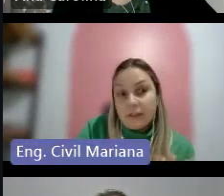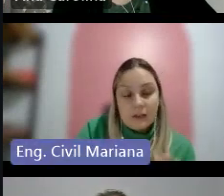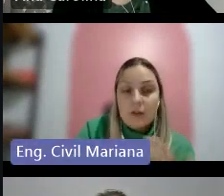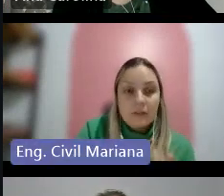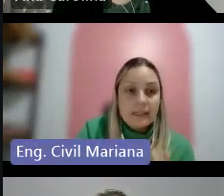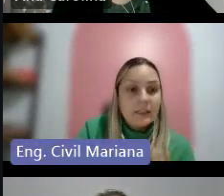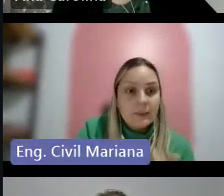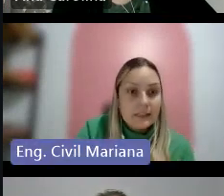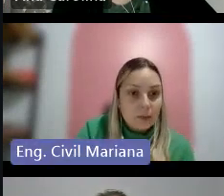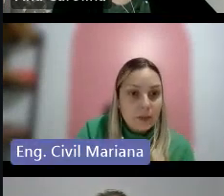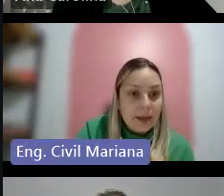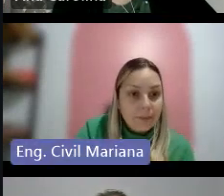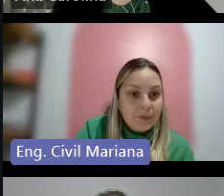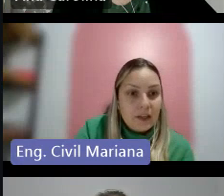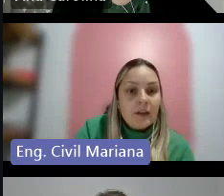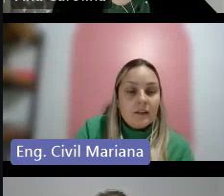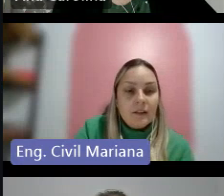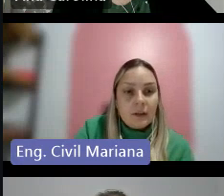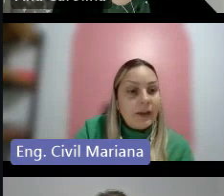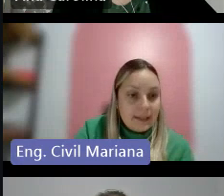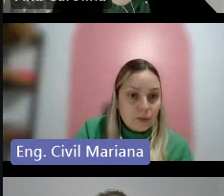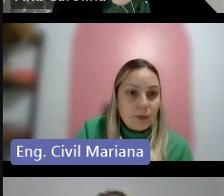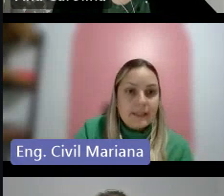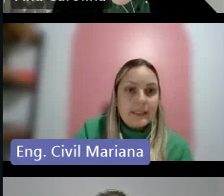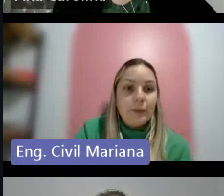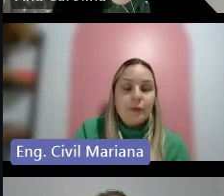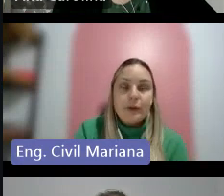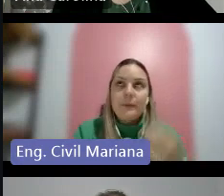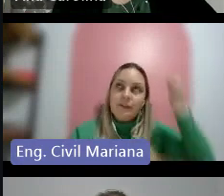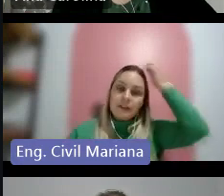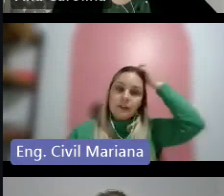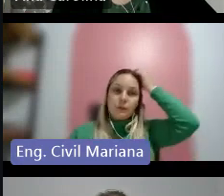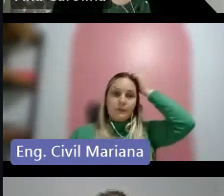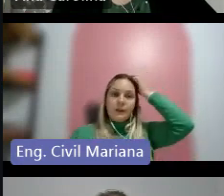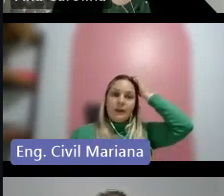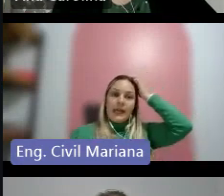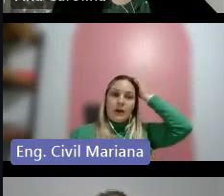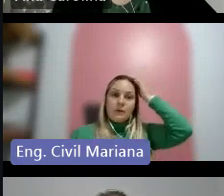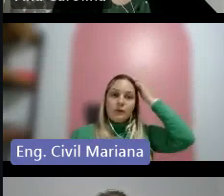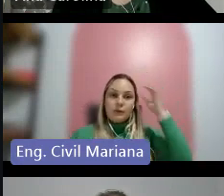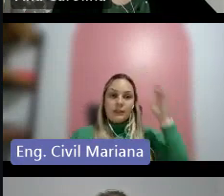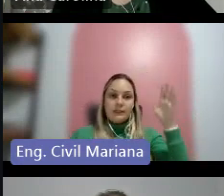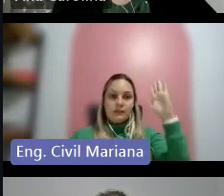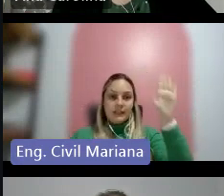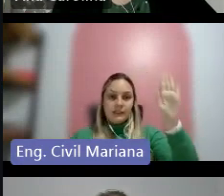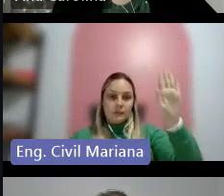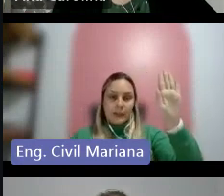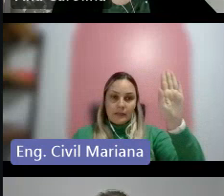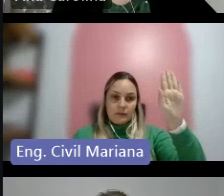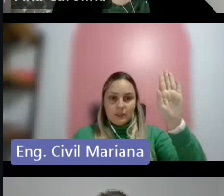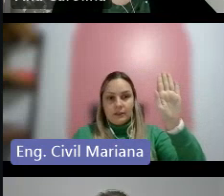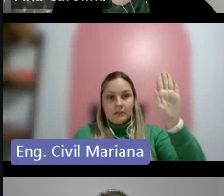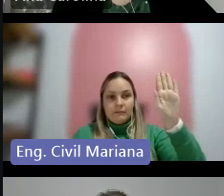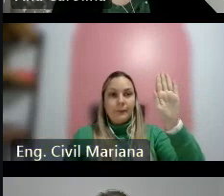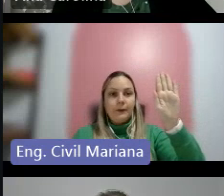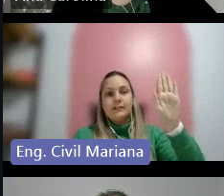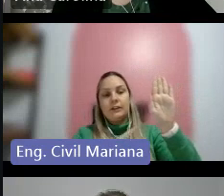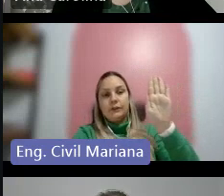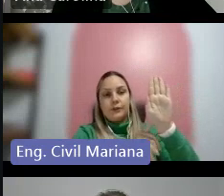alguns imprevistos que acontecem que precisam mudar. Então, é isso. Por exemplo, foi previsto uma tubulação nesse